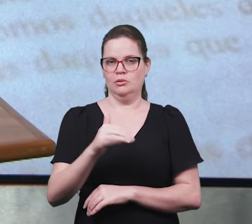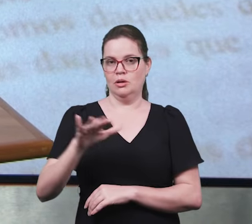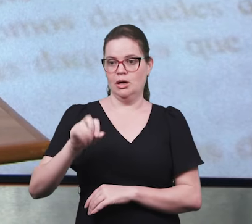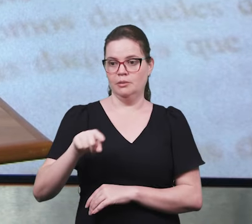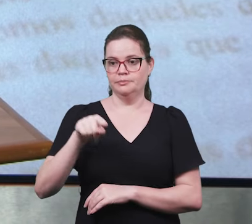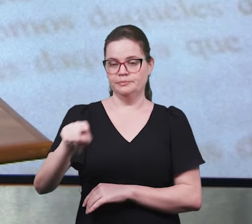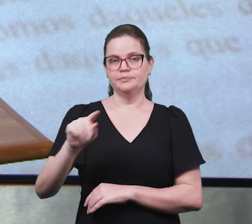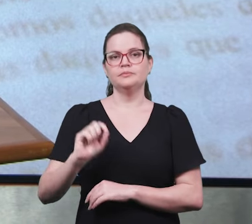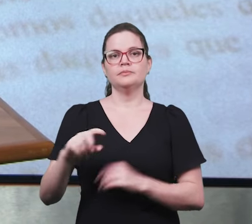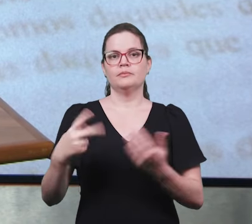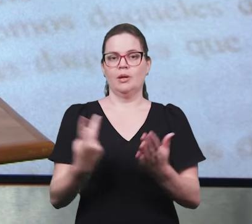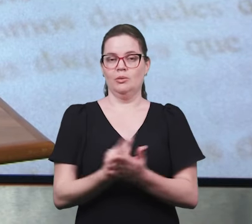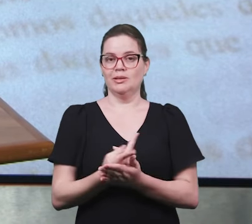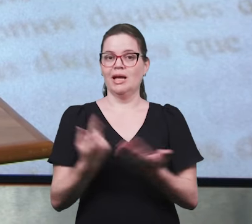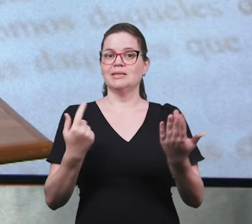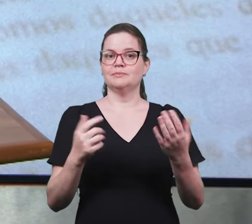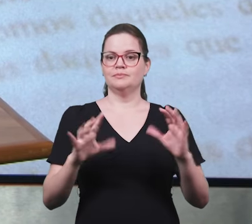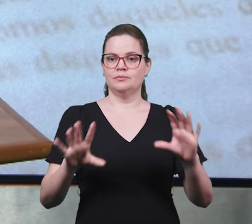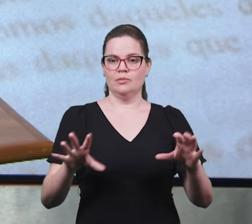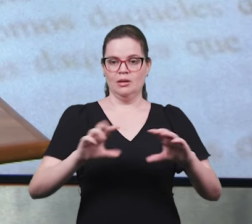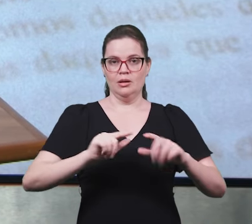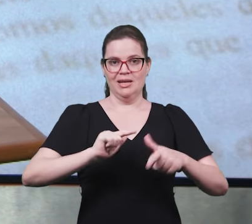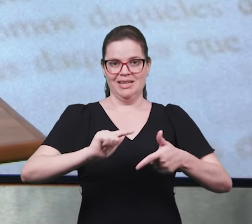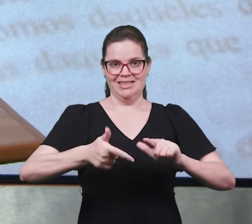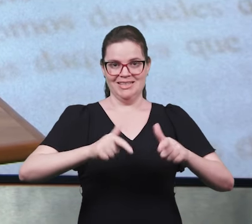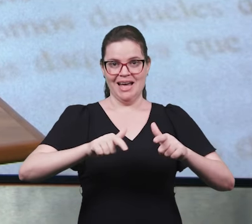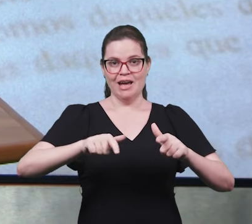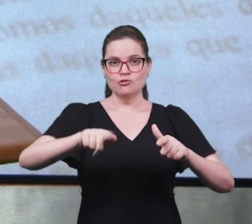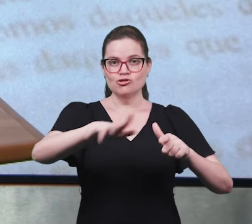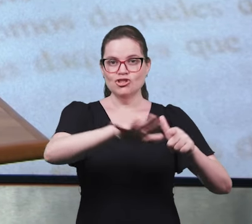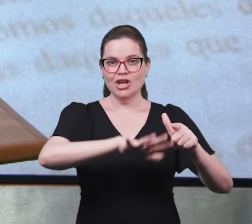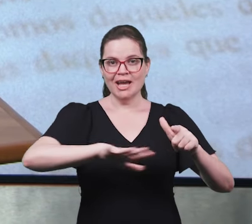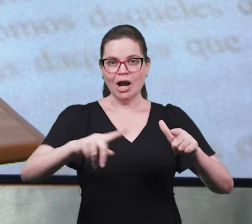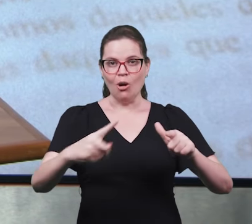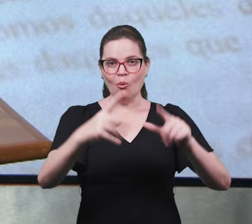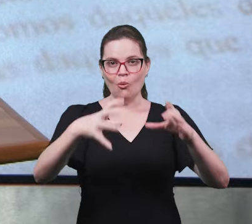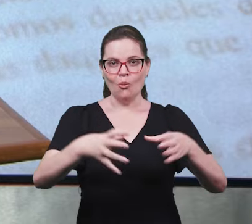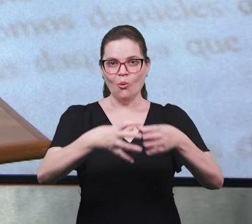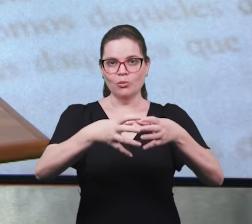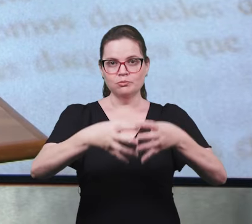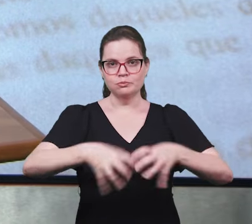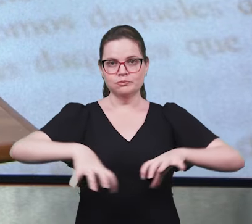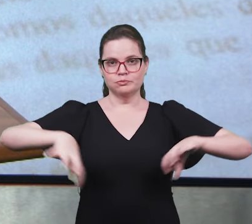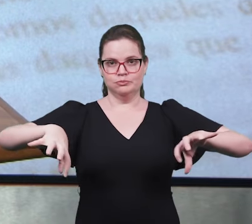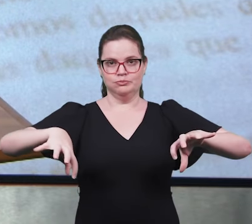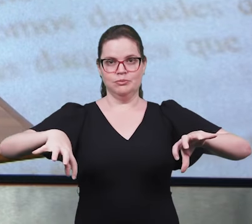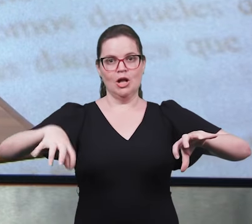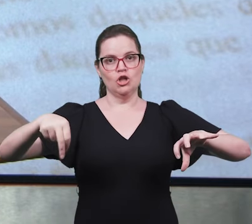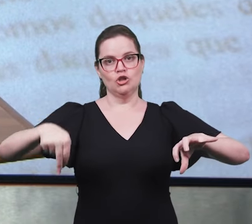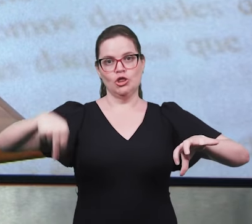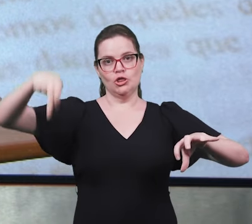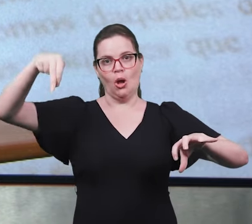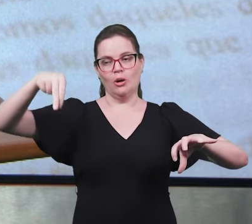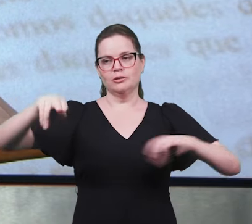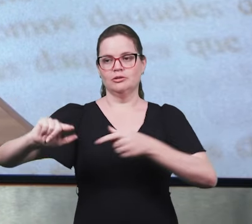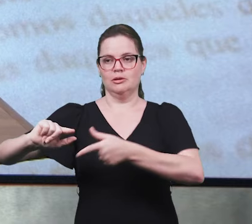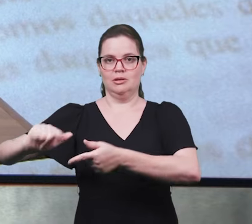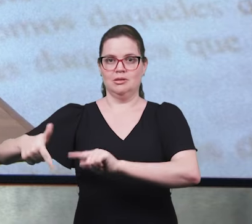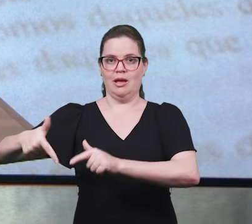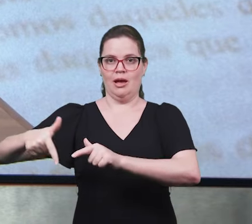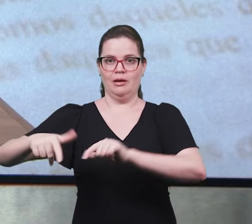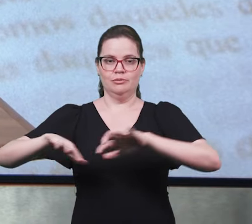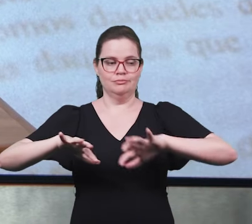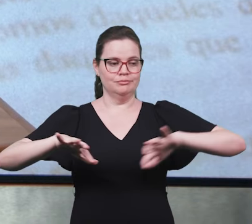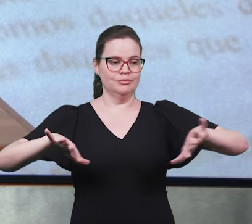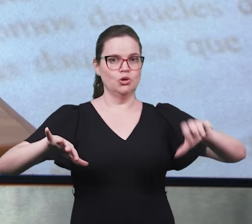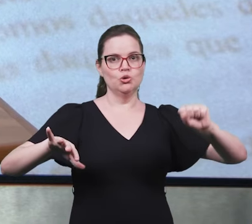Israel se dividiu em dois: o reino do norte, que passou a ser chamado de Israel, e o reino